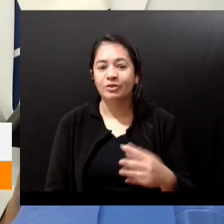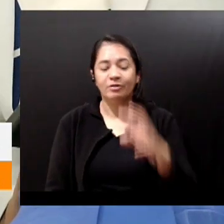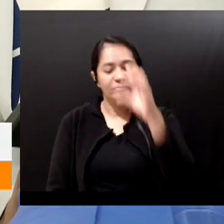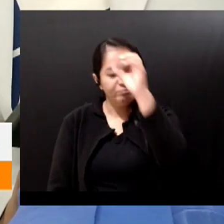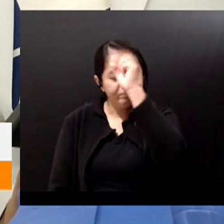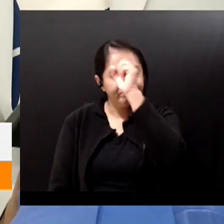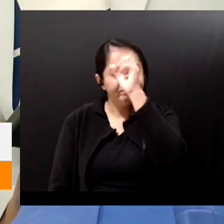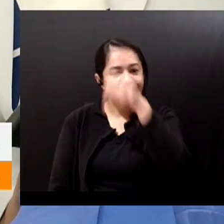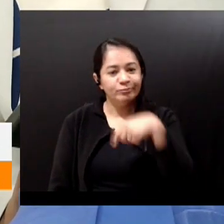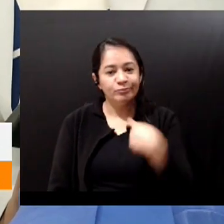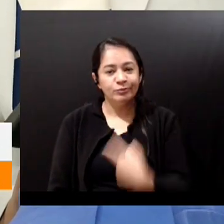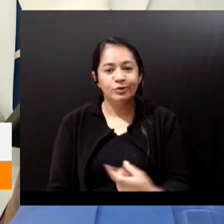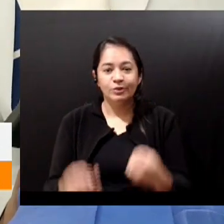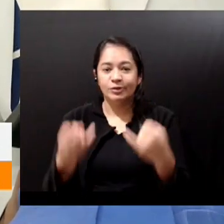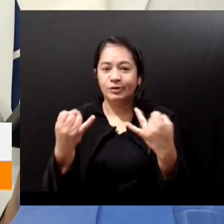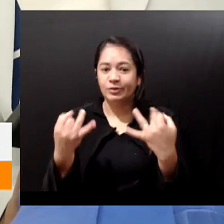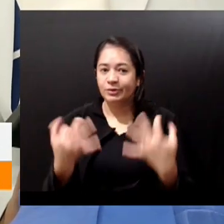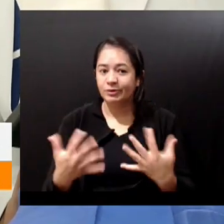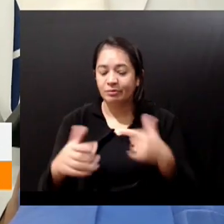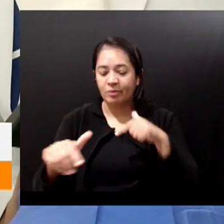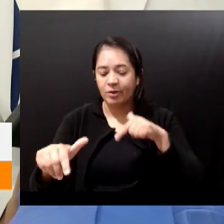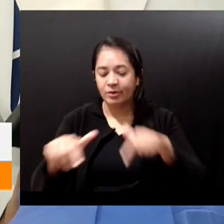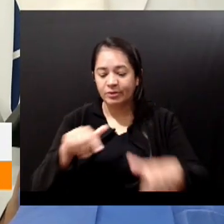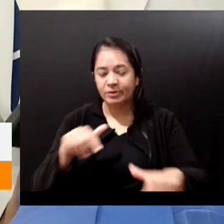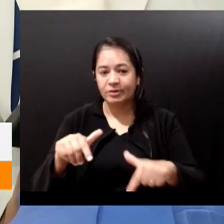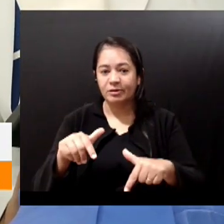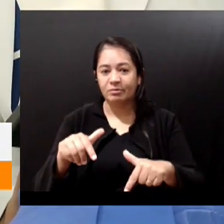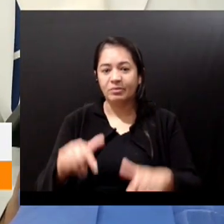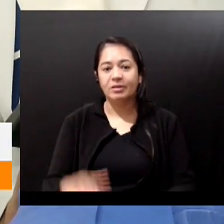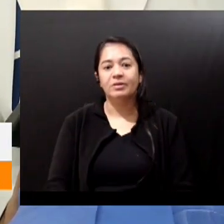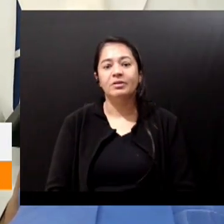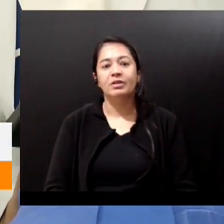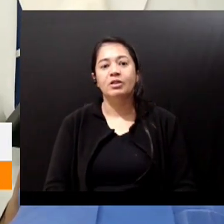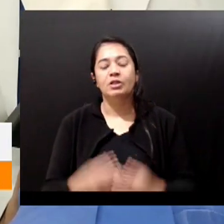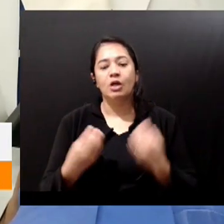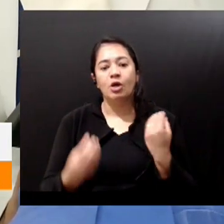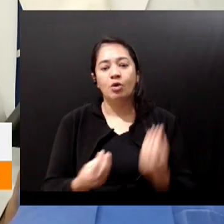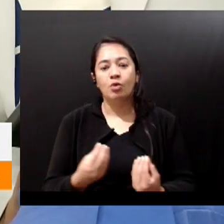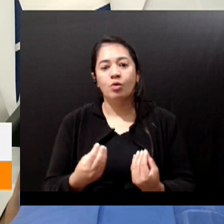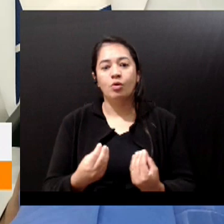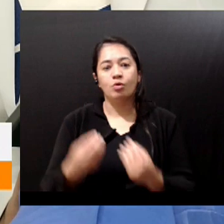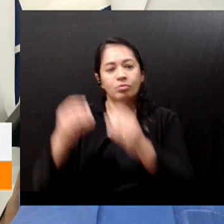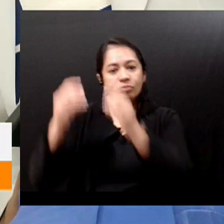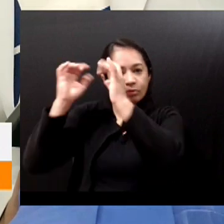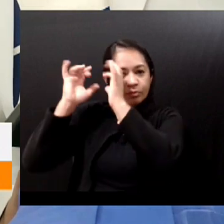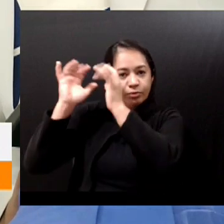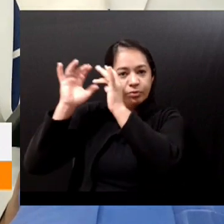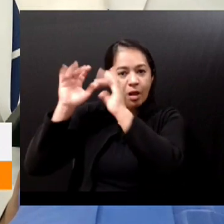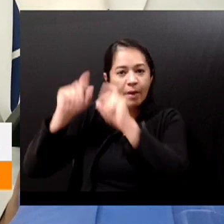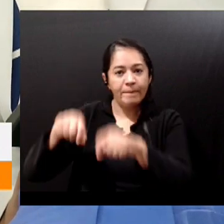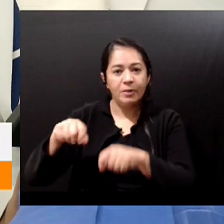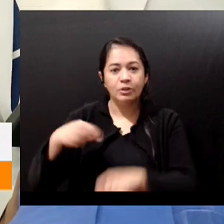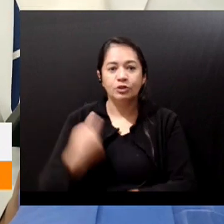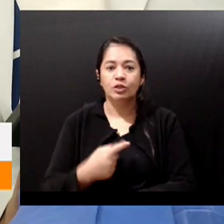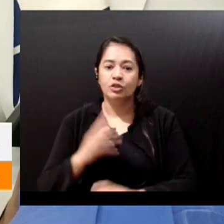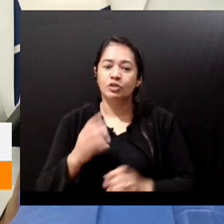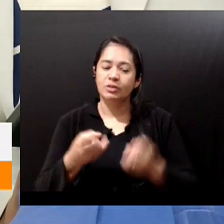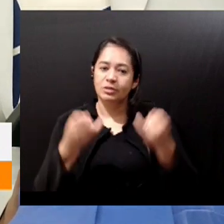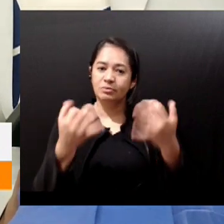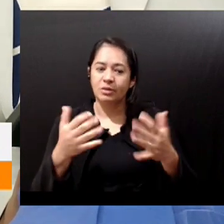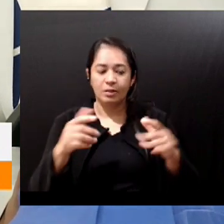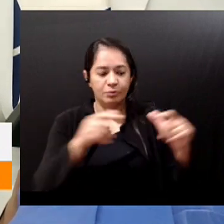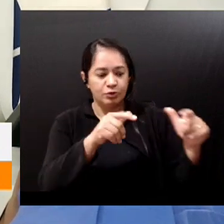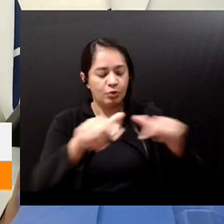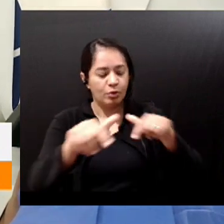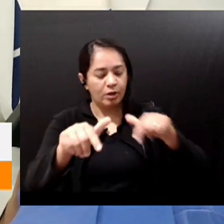sobre trabalhar ouvindo música, né, como é que o cérebro dá conta, mas aí você já percebeu que a gente falou de ambiente profissional, a gente já